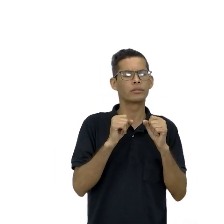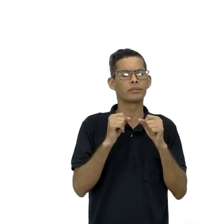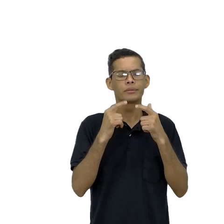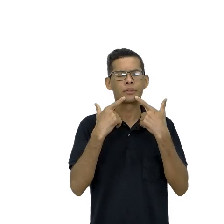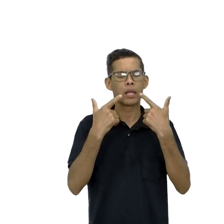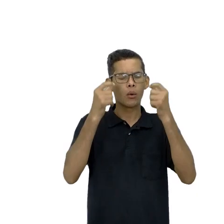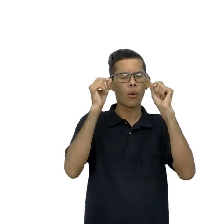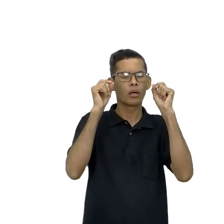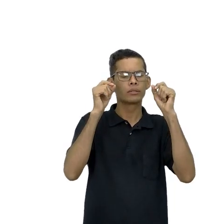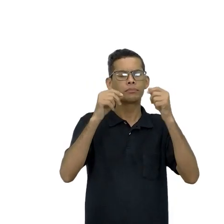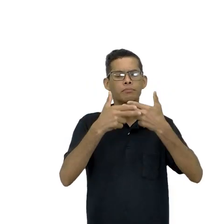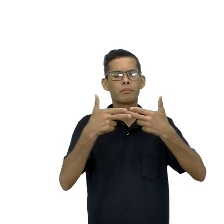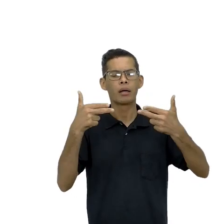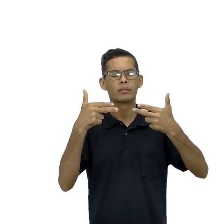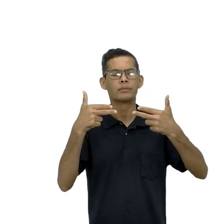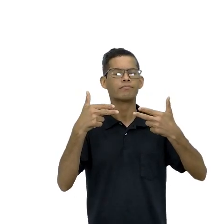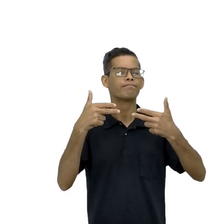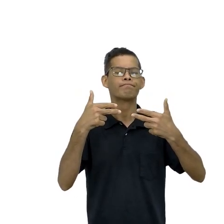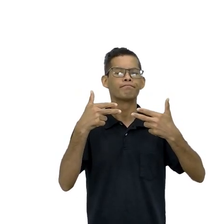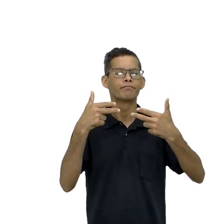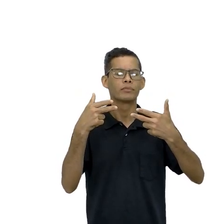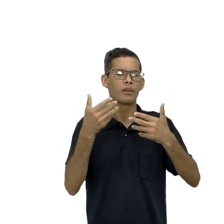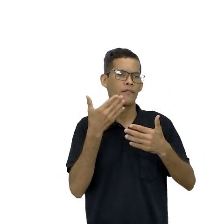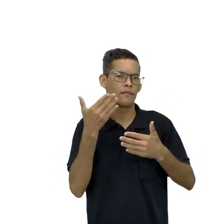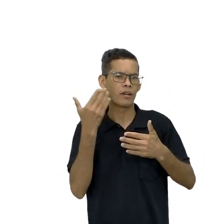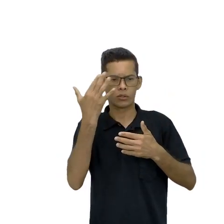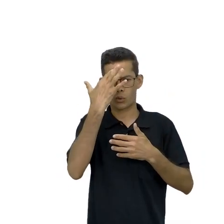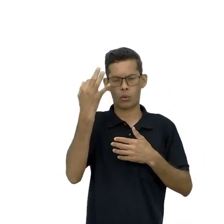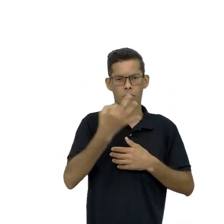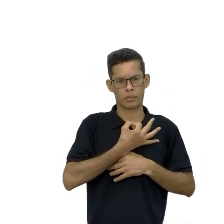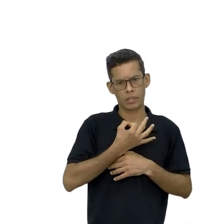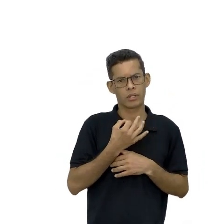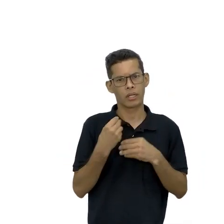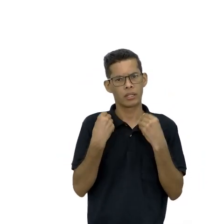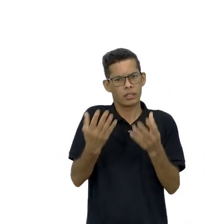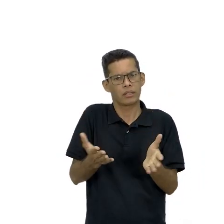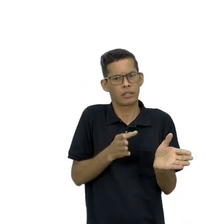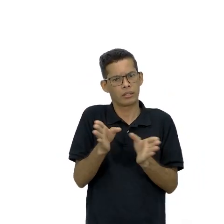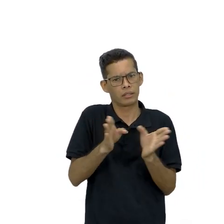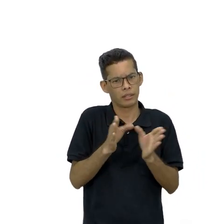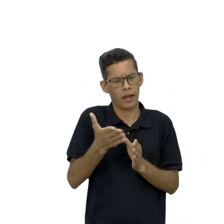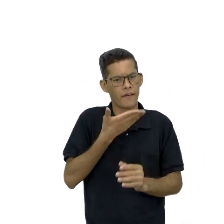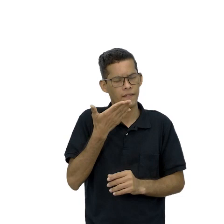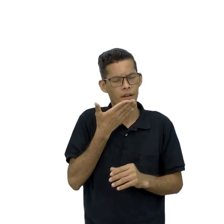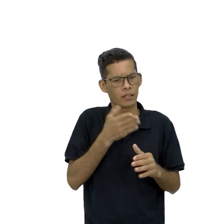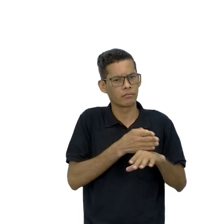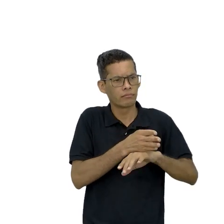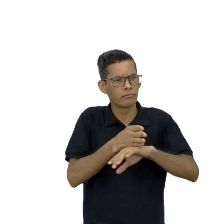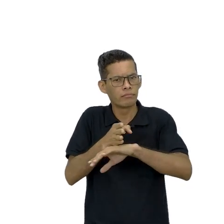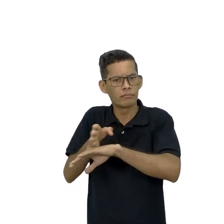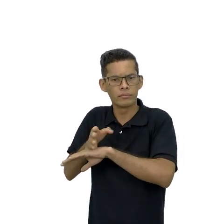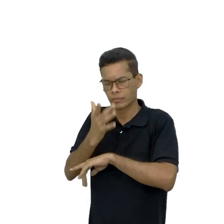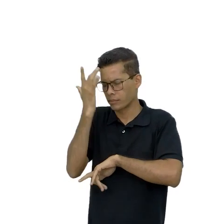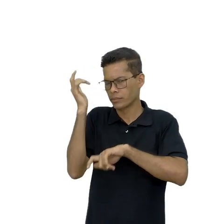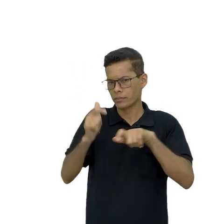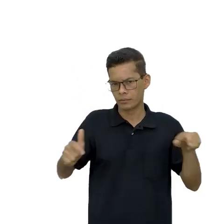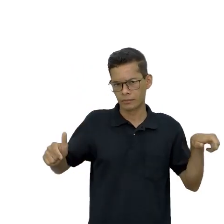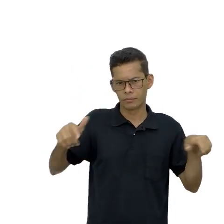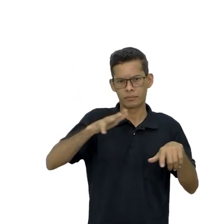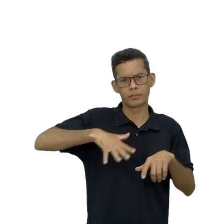que facilite, então, o acesso dessas pesquisas por todo o público de modo geral,